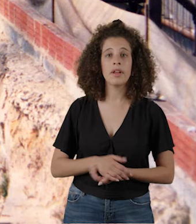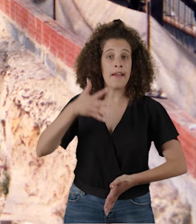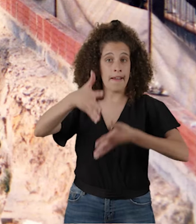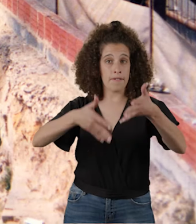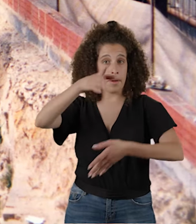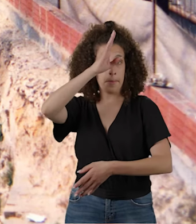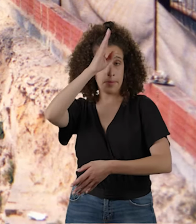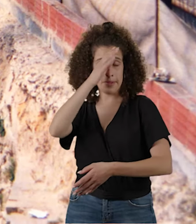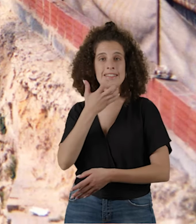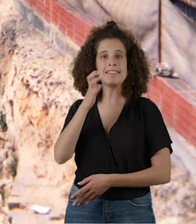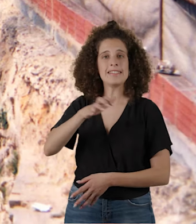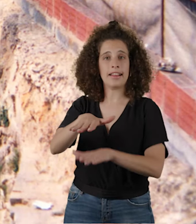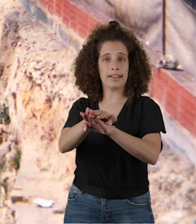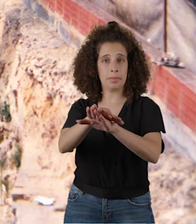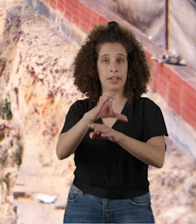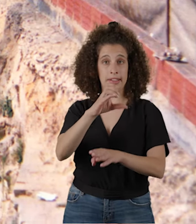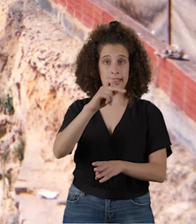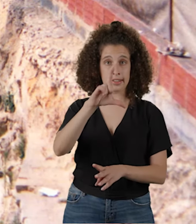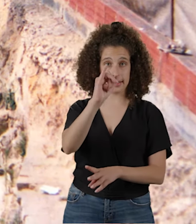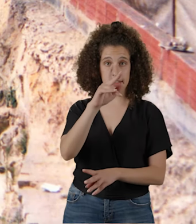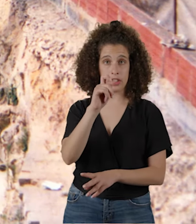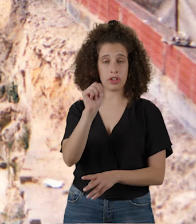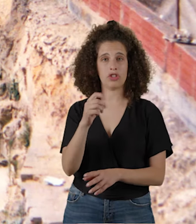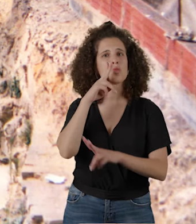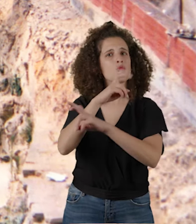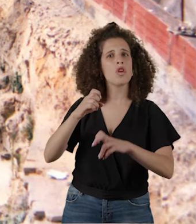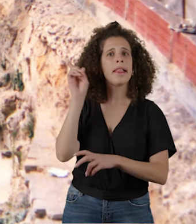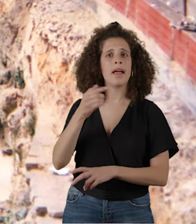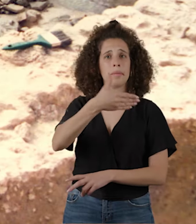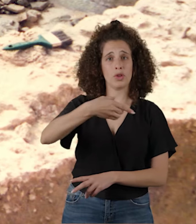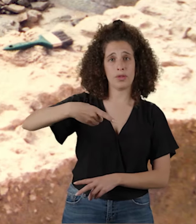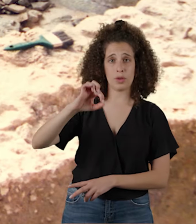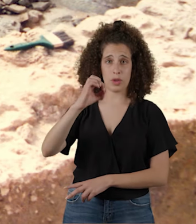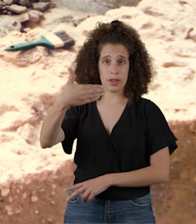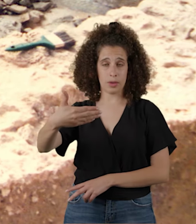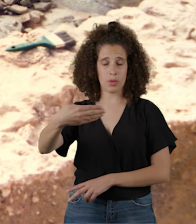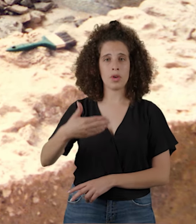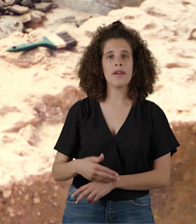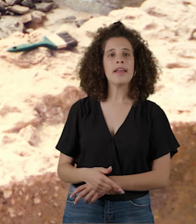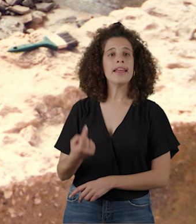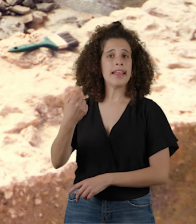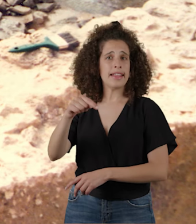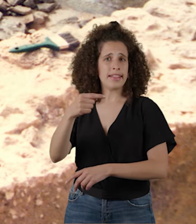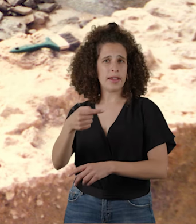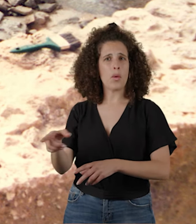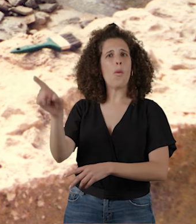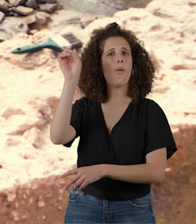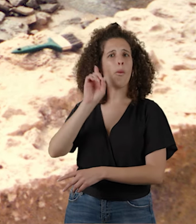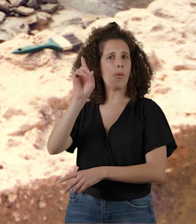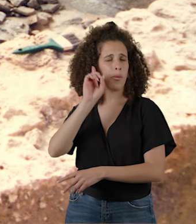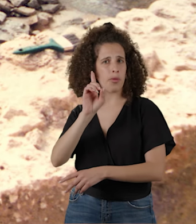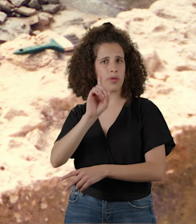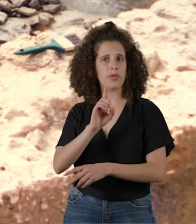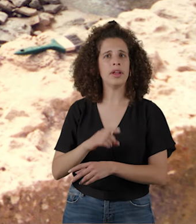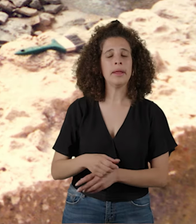A fábrica romana de salga de peixe de Cacilhas foi descoberta em 1981 e constitui o mais relevante testemunho da